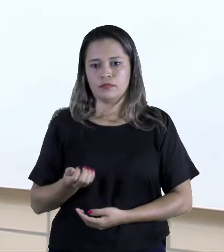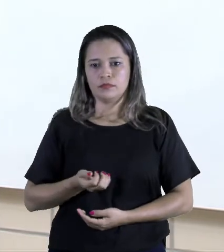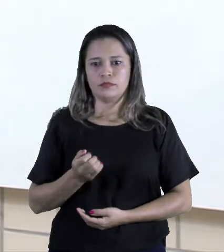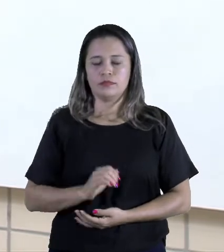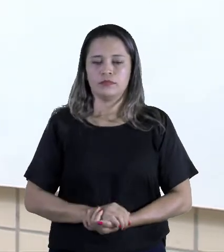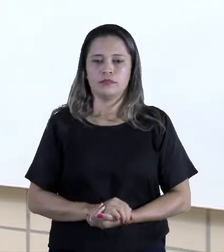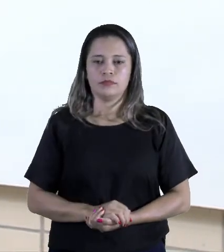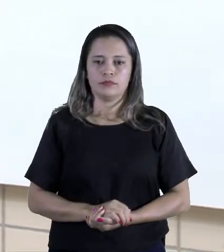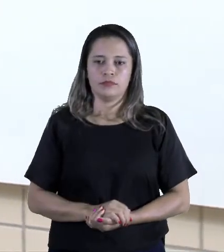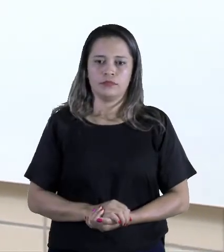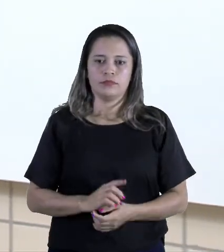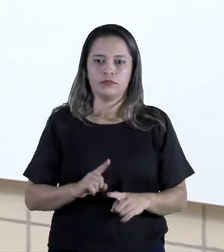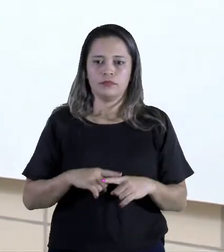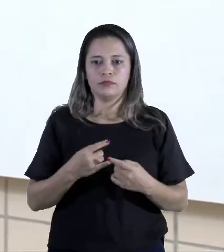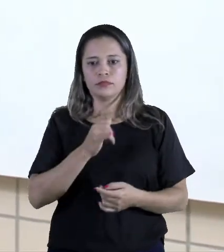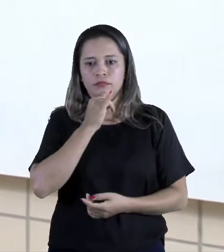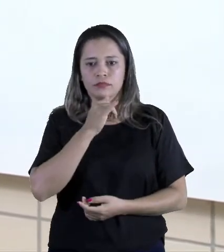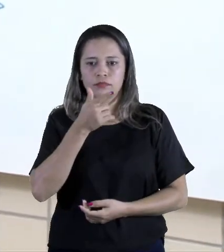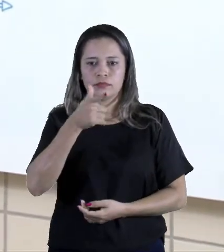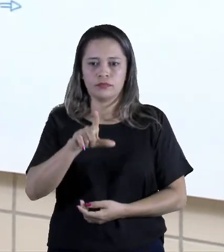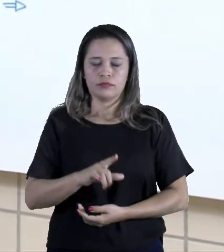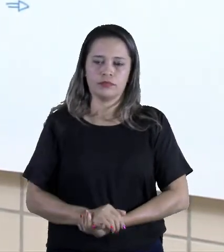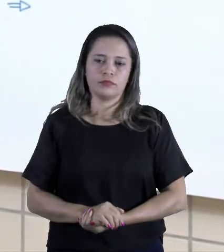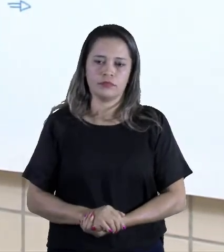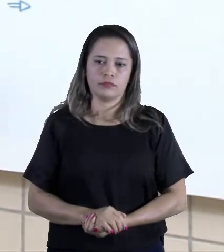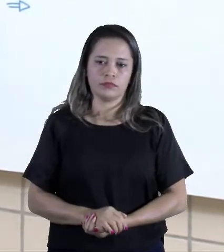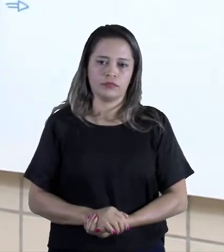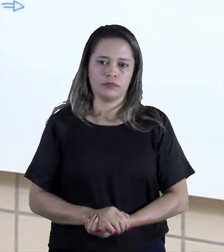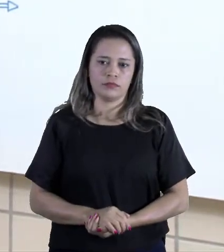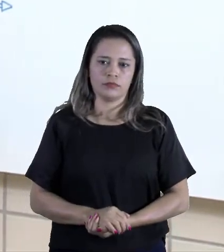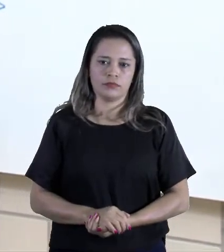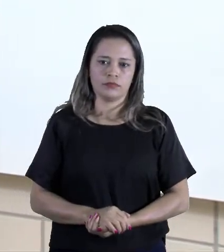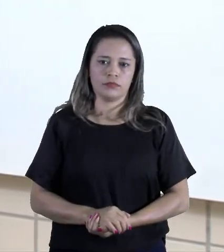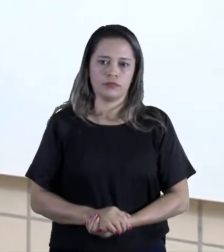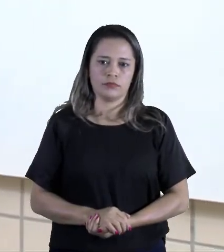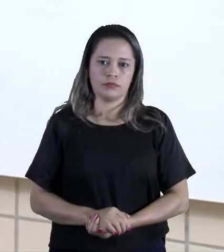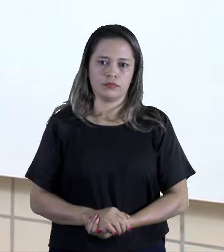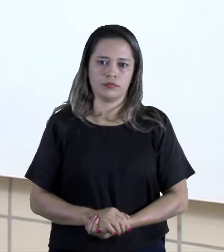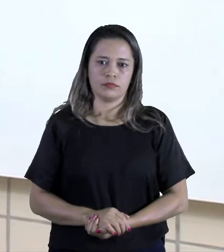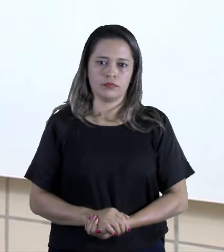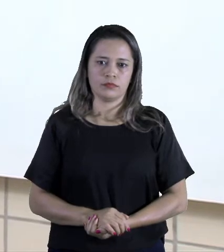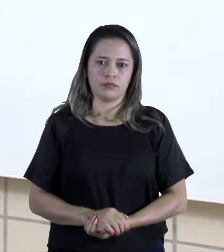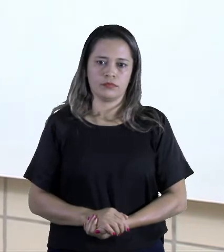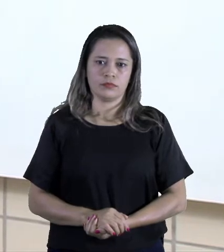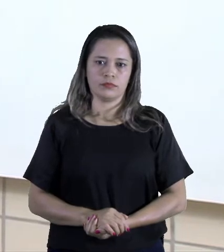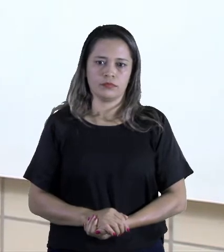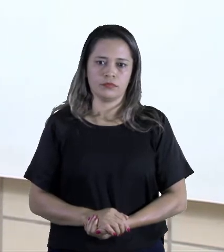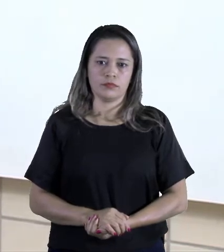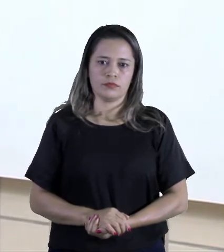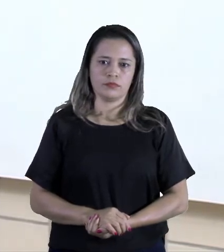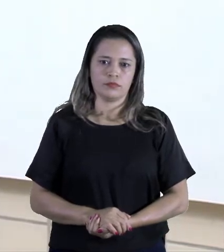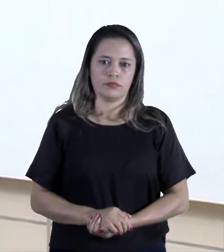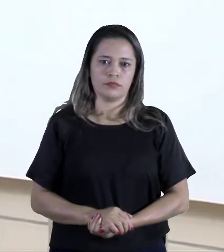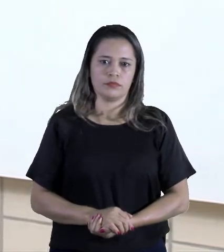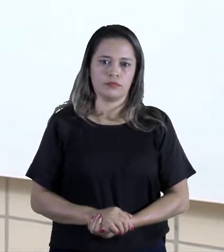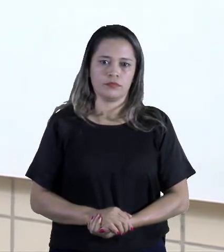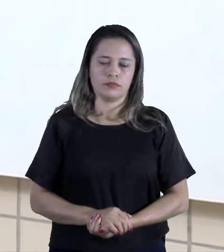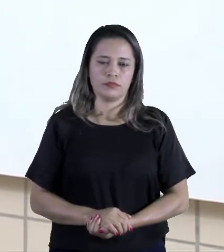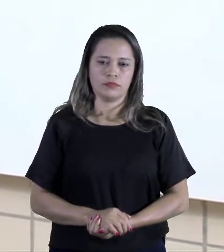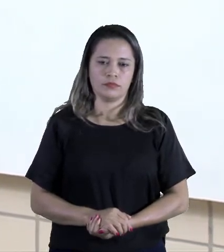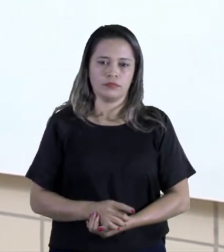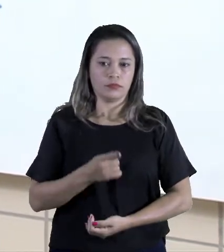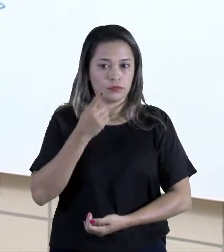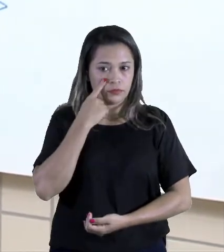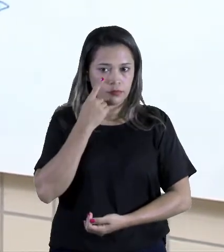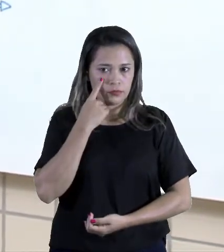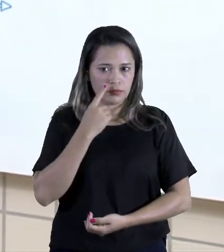R$16,75. Mais um exemplo. Vamos ao... Ixi, eu coloquei um 70 aqui. Desculpa, é 20. Vamos aqui,